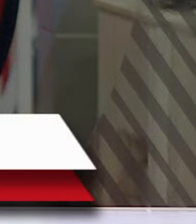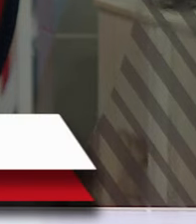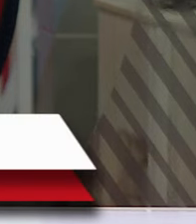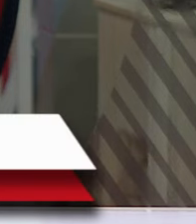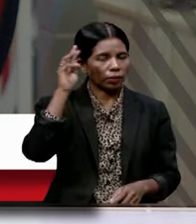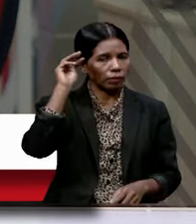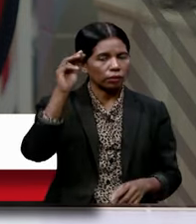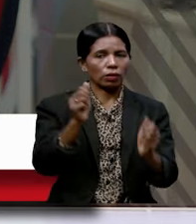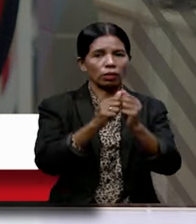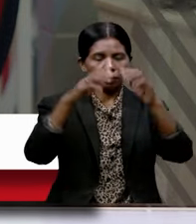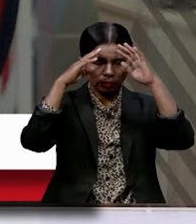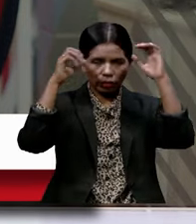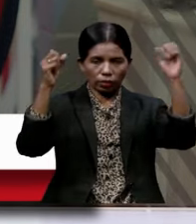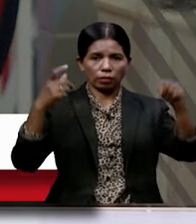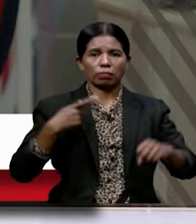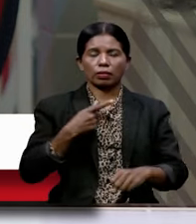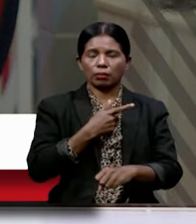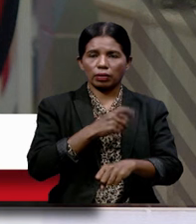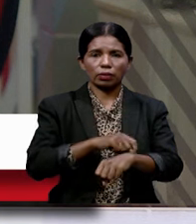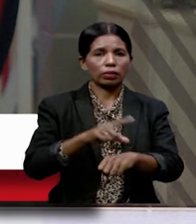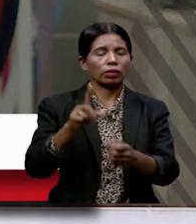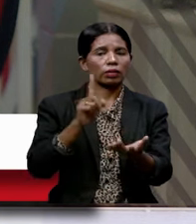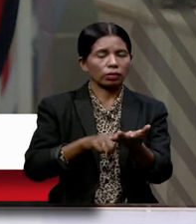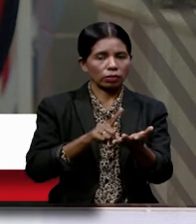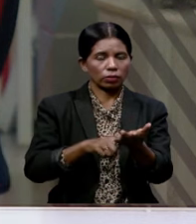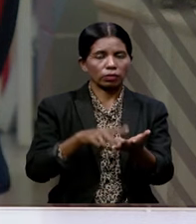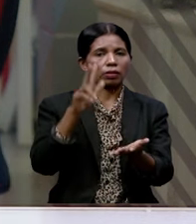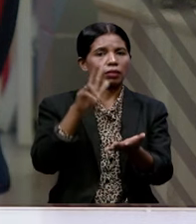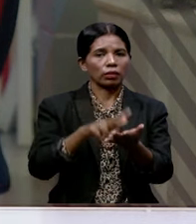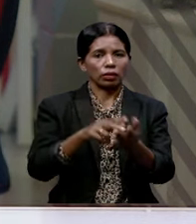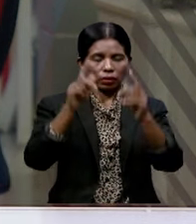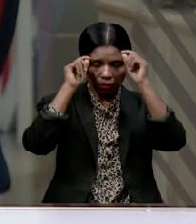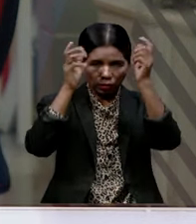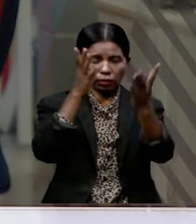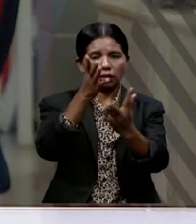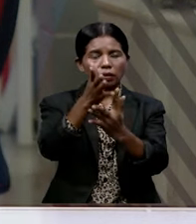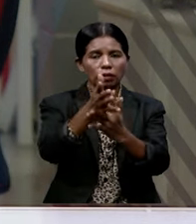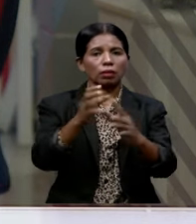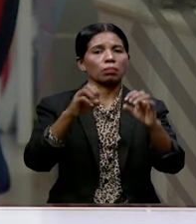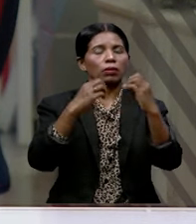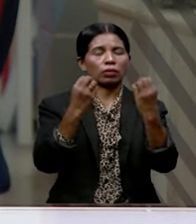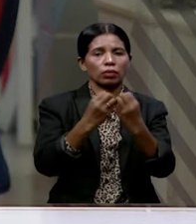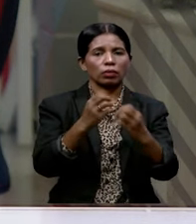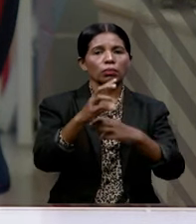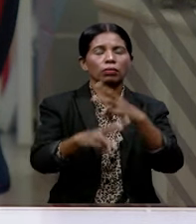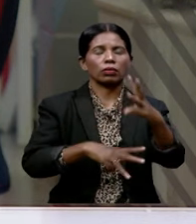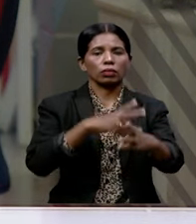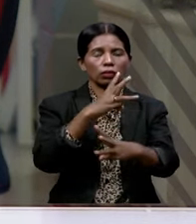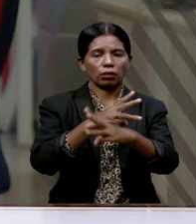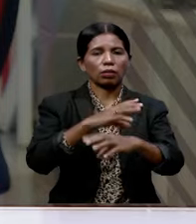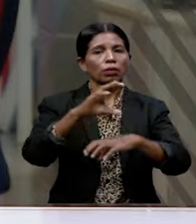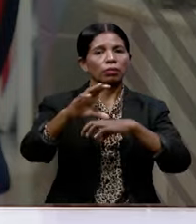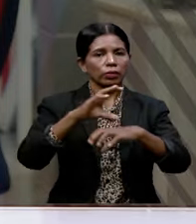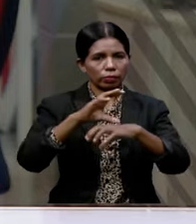Primeiro-ministro no Presidente do Parlamento Nacional discute ratificação acordo adesão Timor-Leste ba Organização Mundial Comércio.